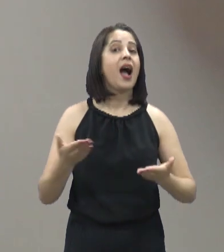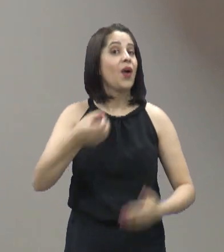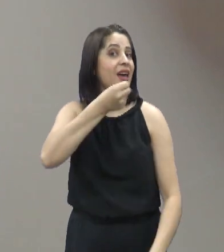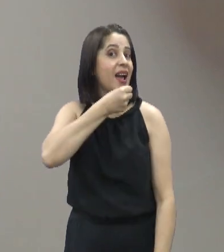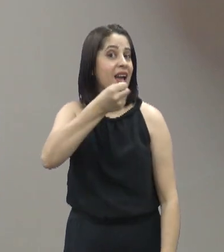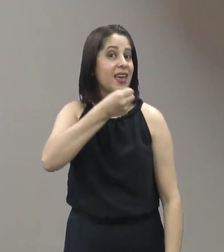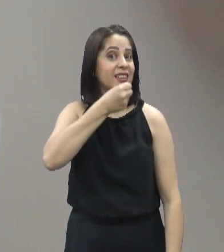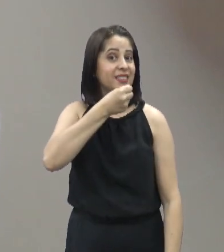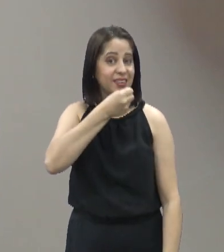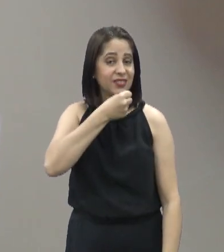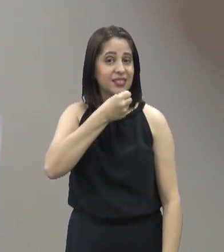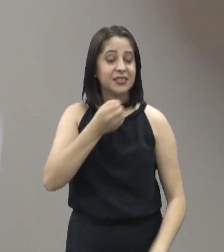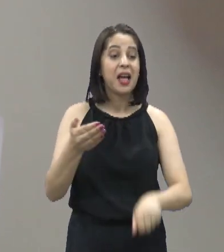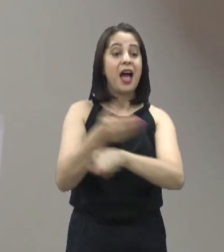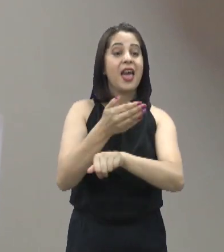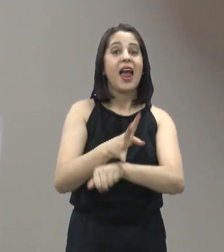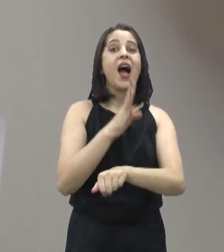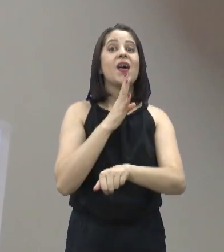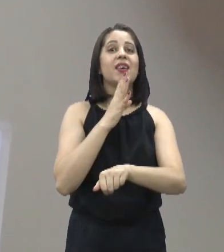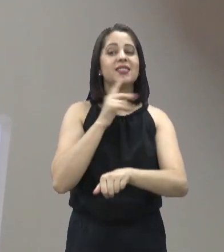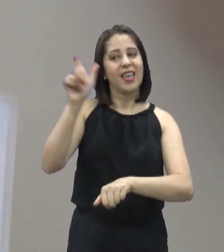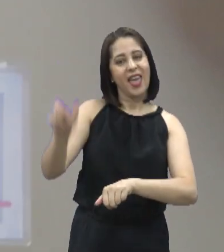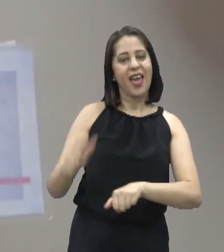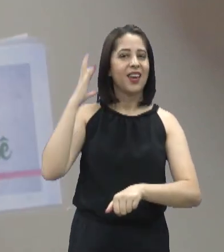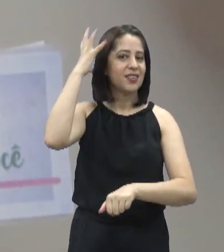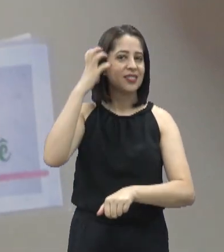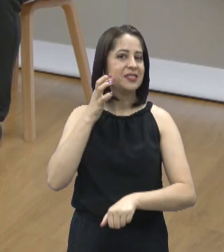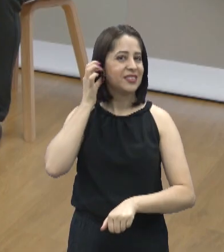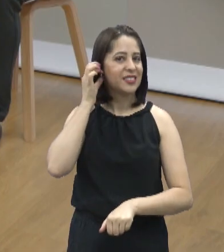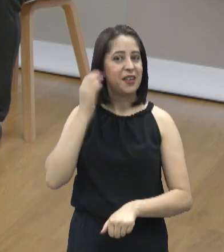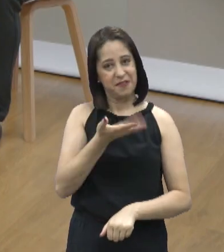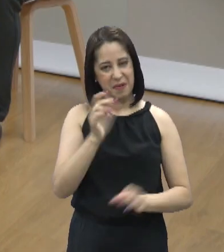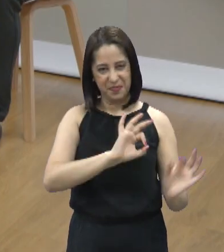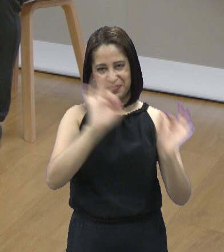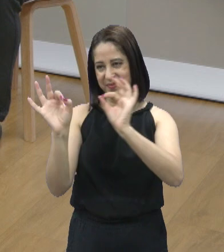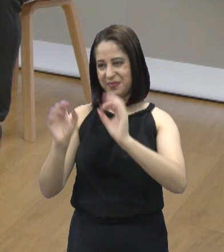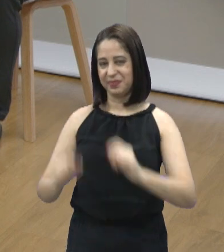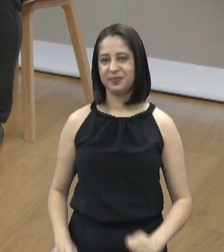como funciona o espaço é a repórter Fernanda Santos. Doutor, vamos conferir?